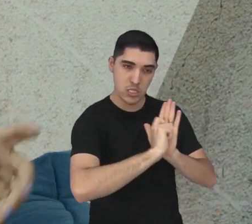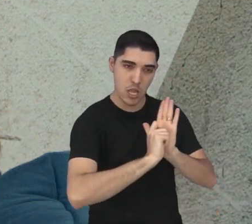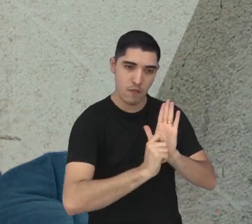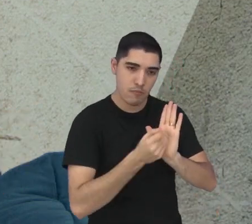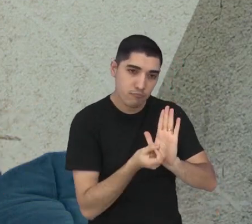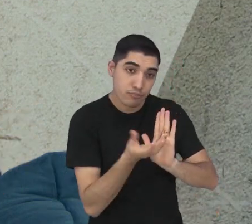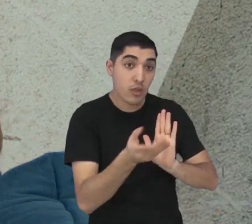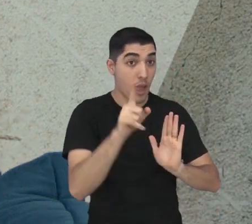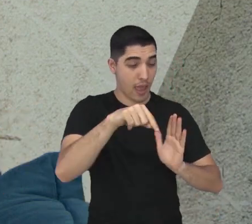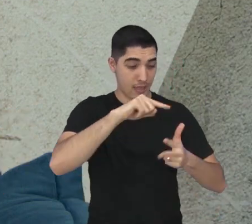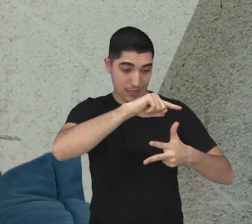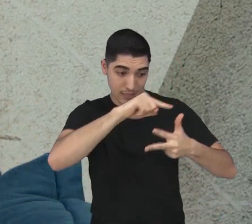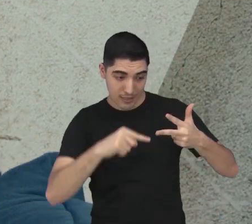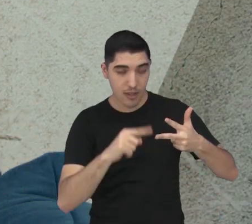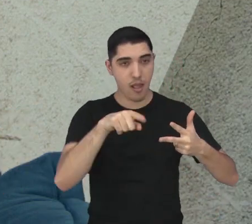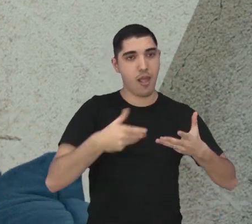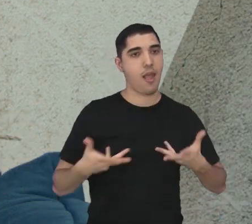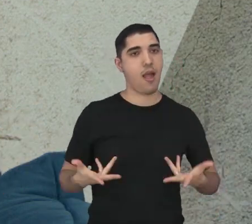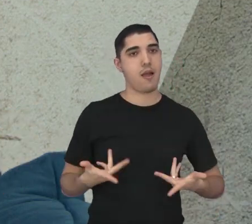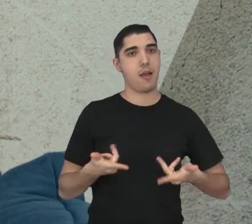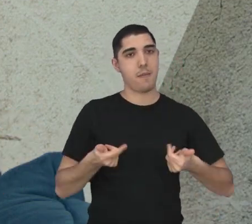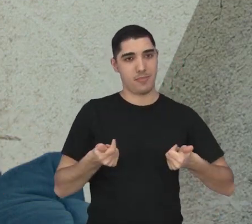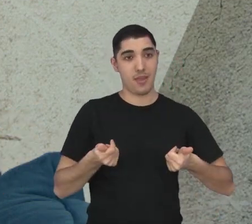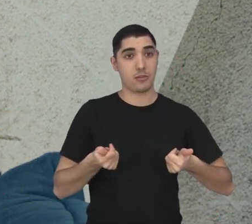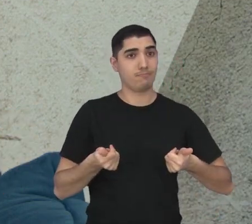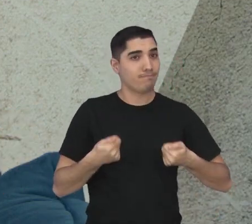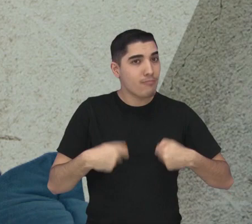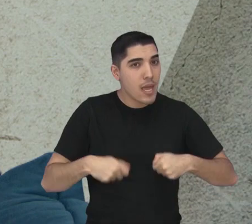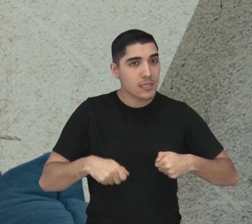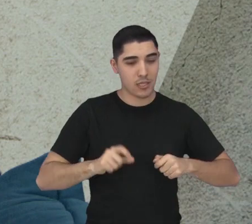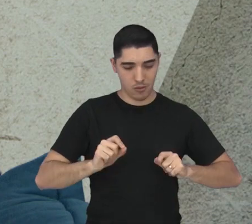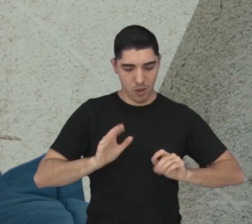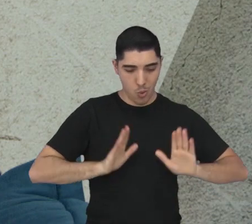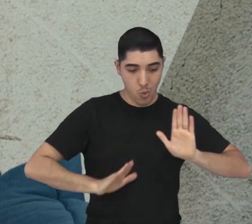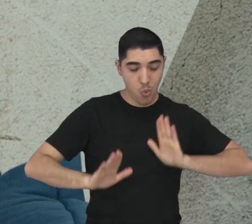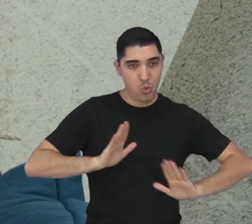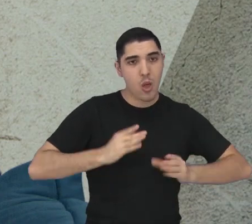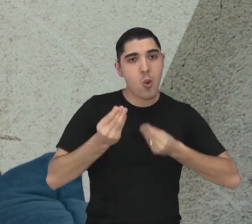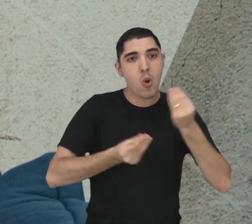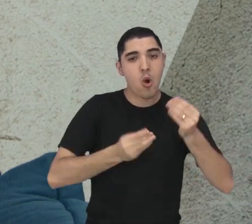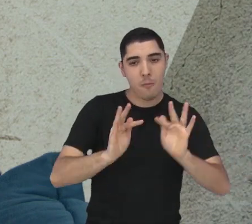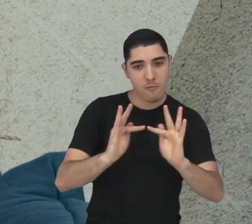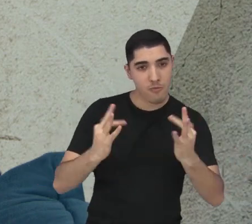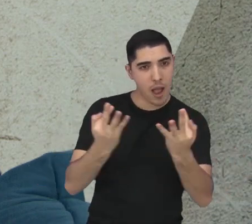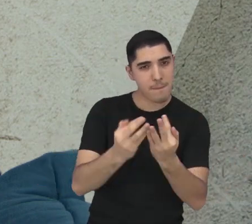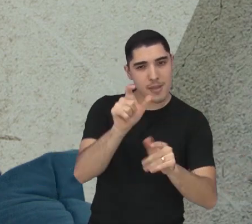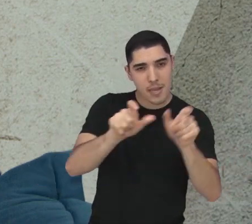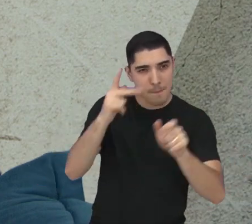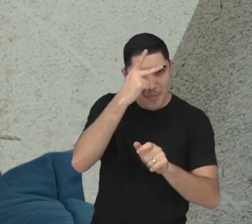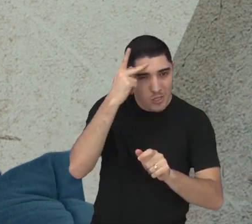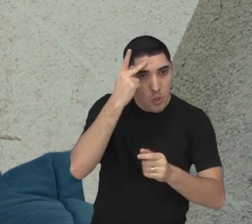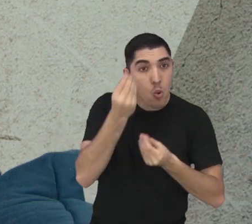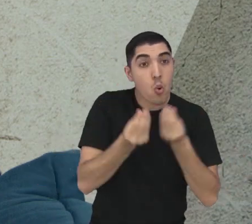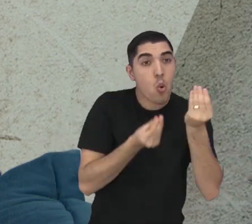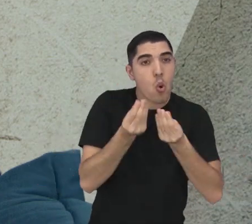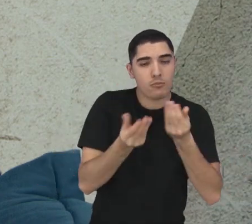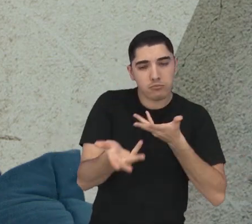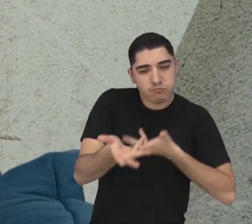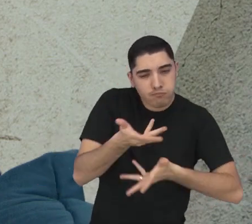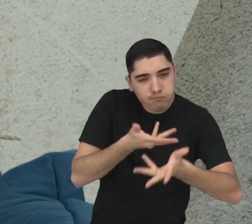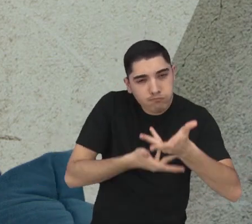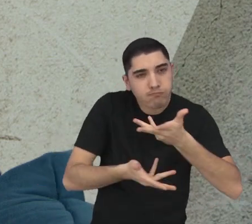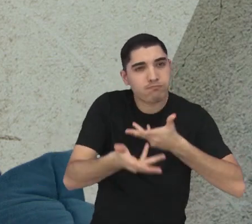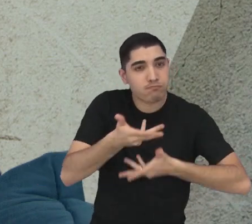com essas habilidades, né? A gente precisa ter realmente um cuidado para poder conversar com essas pessoas,